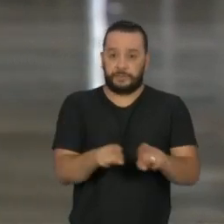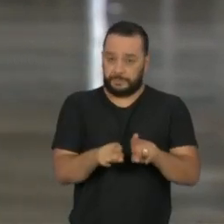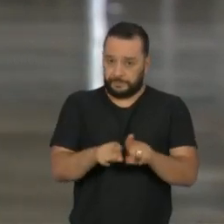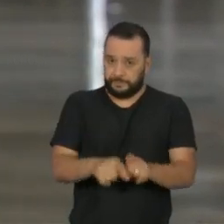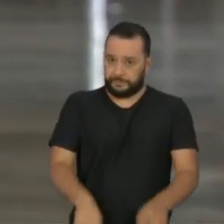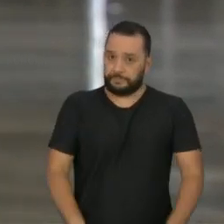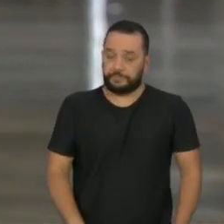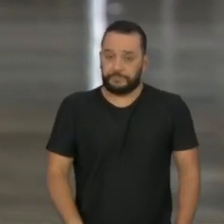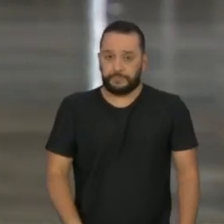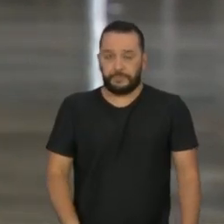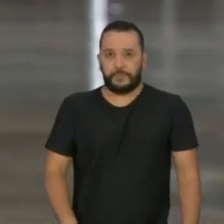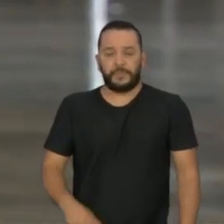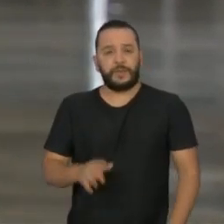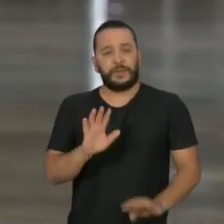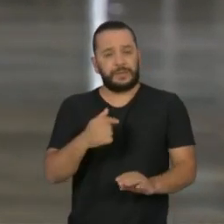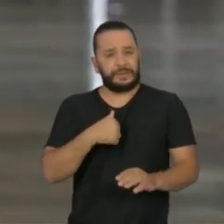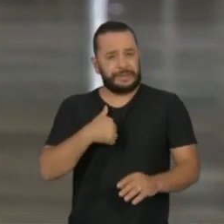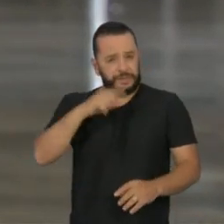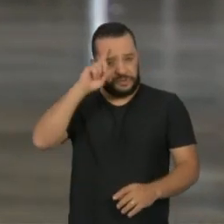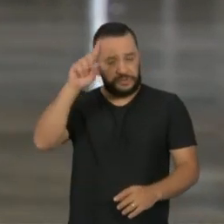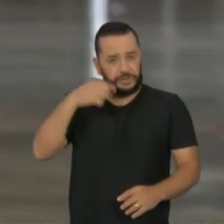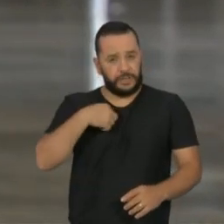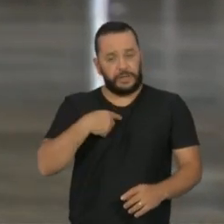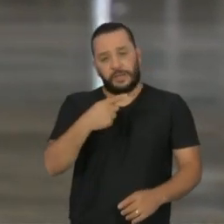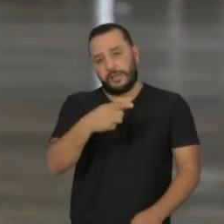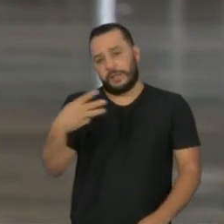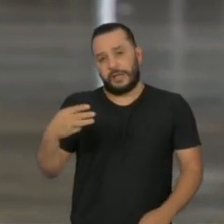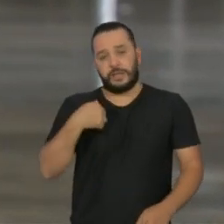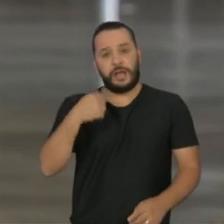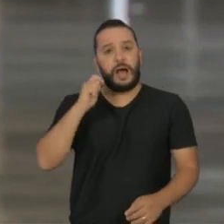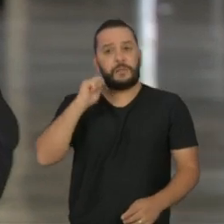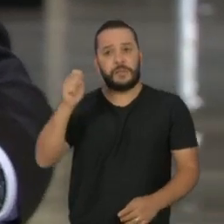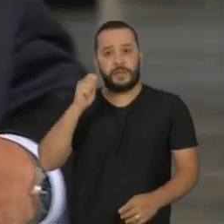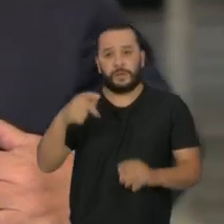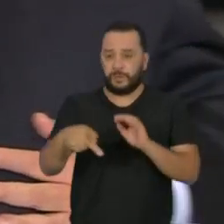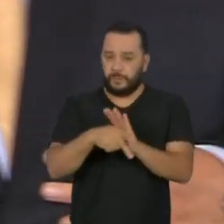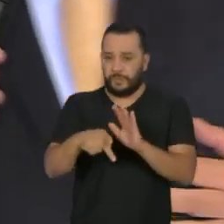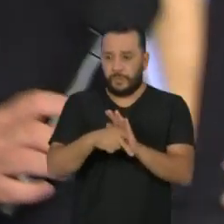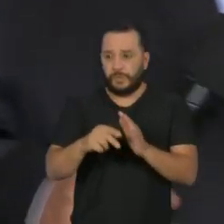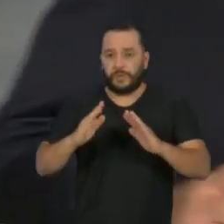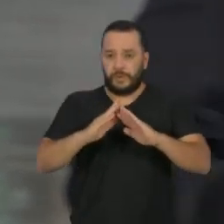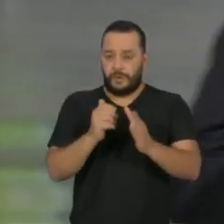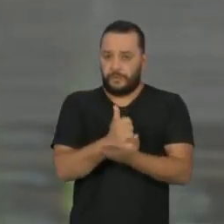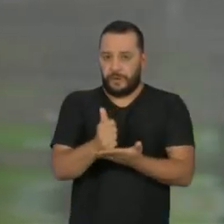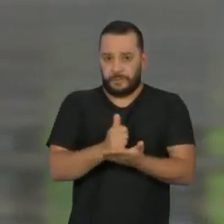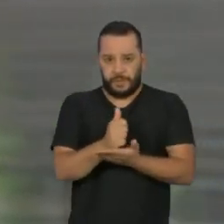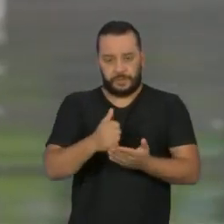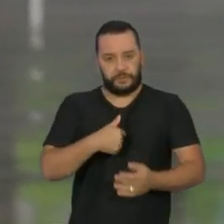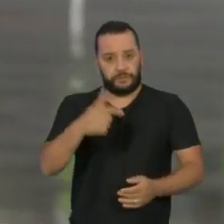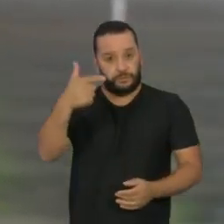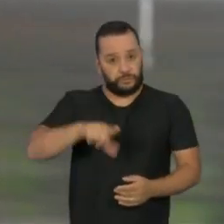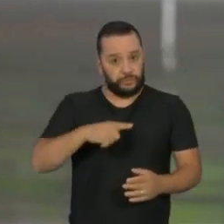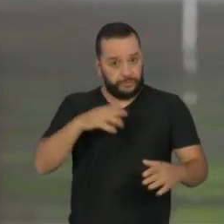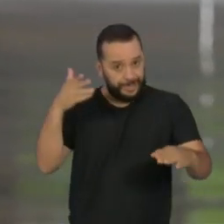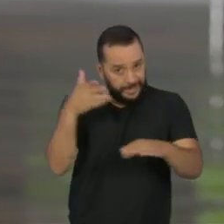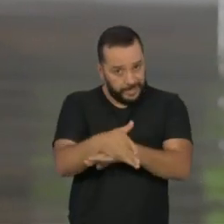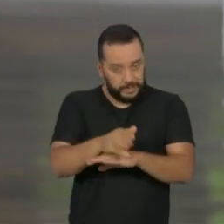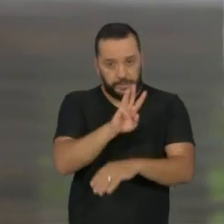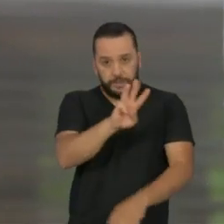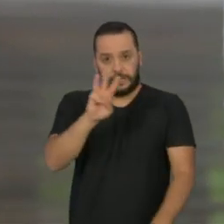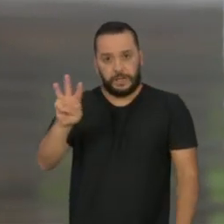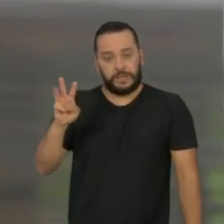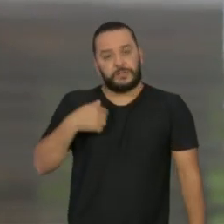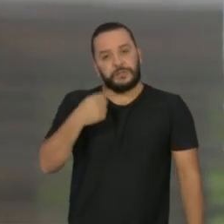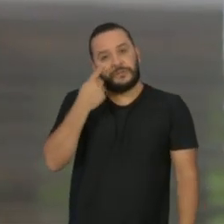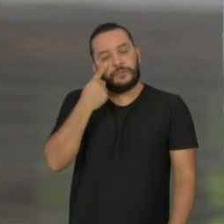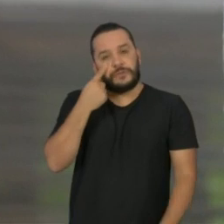informação do secretário, a partir do dia 13 de abril, nas redes de farmácias. Por isso, mais uma vez, entrem no site, os que estão nos assistindo, nos